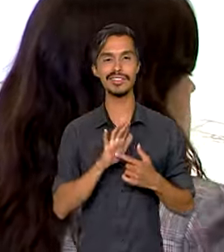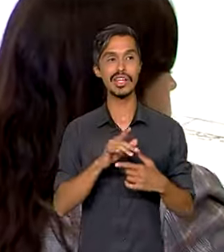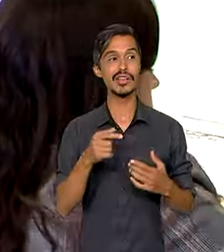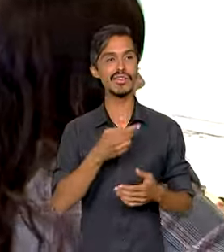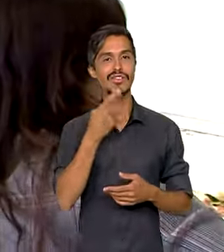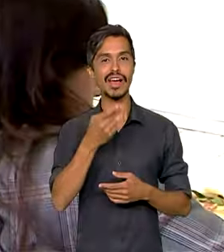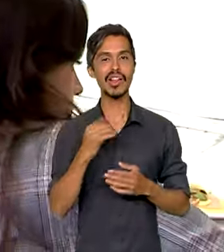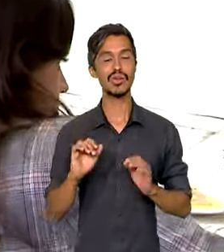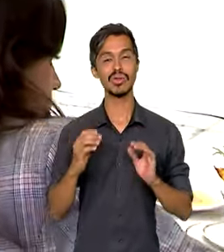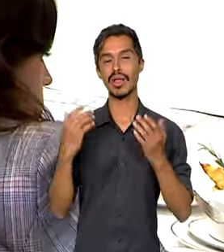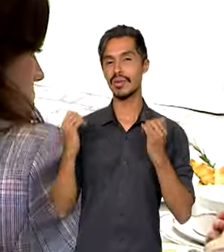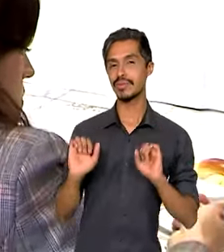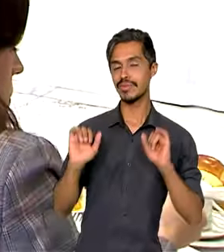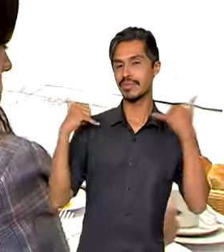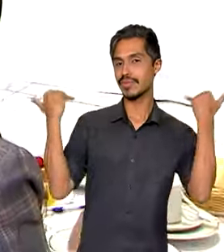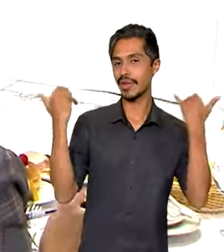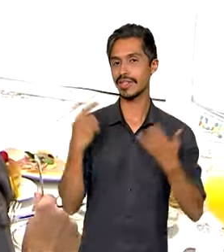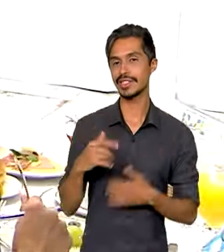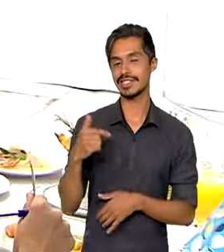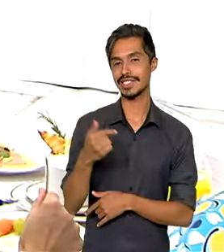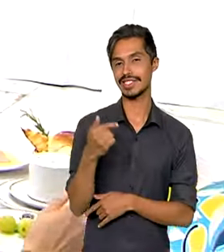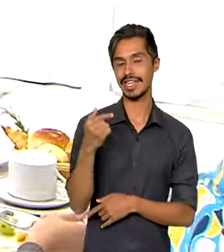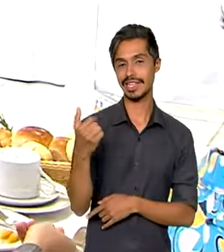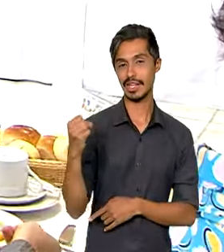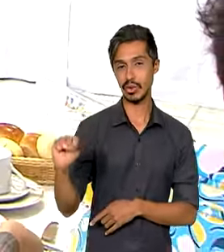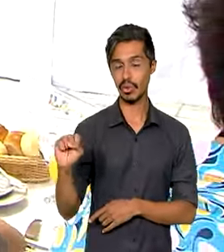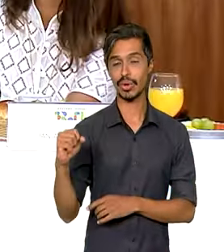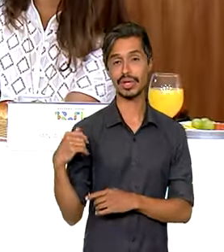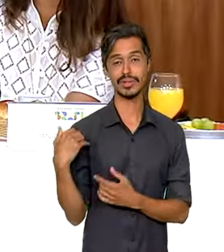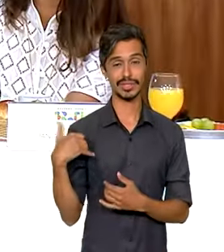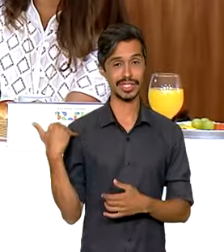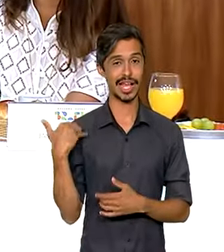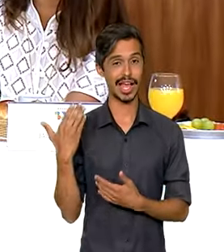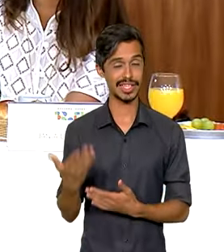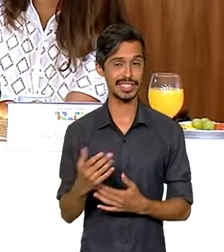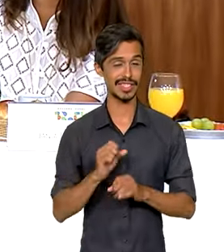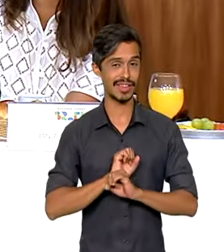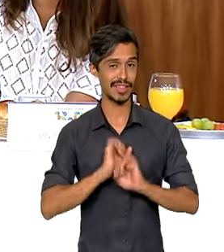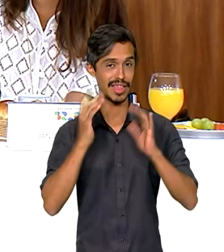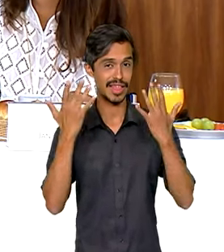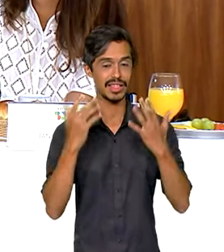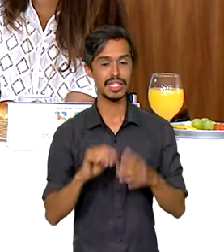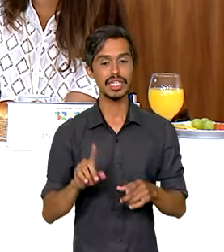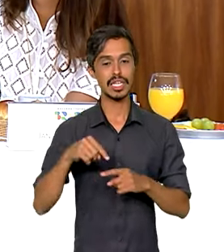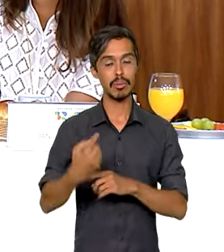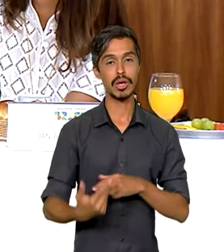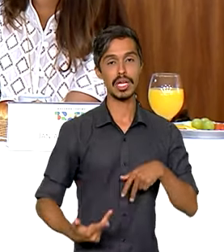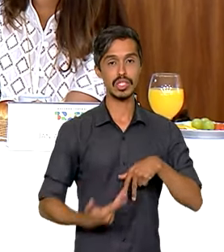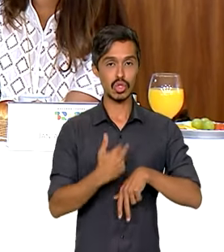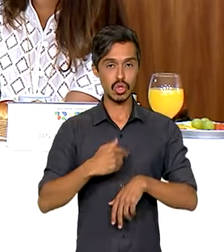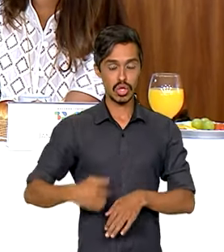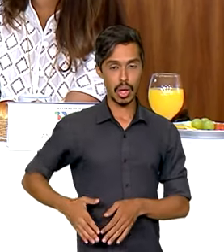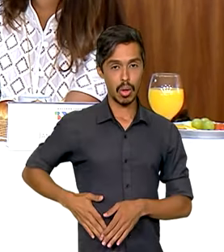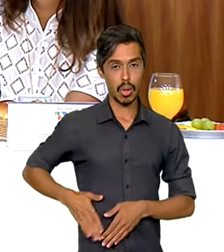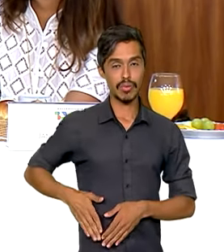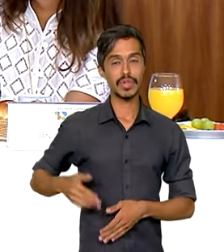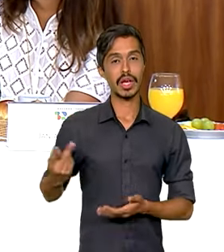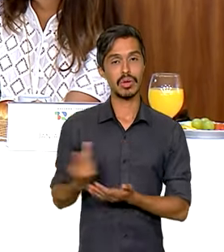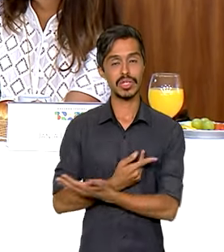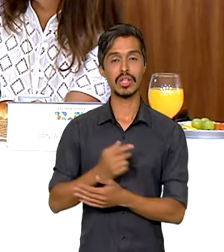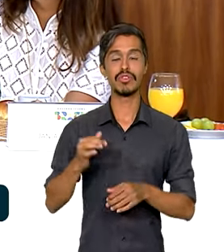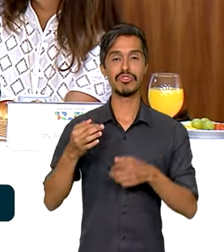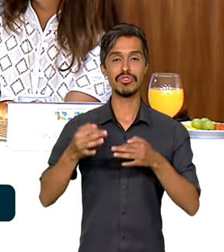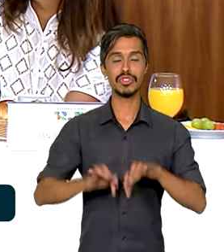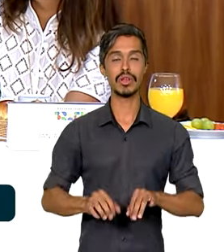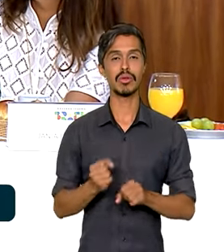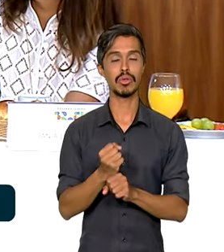sobre o seu aniversário de 78 anos depois o presidente falou sobre a cirurgia no quadril a que foi submetido no final do mês